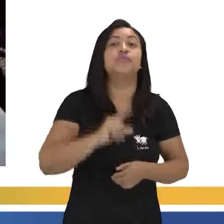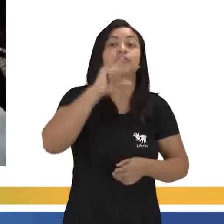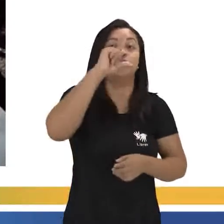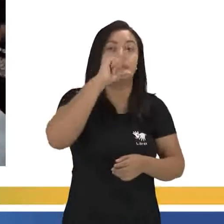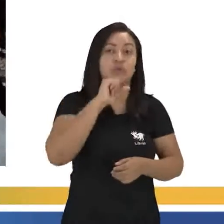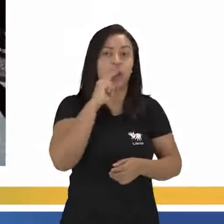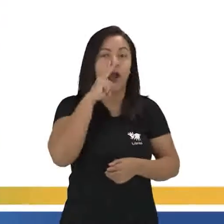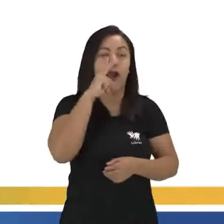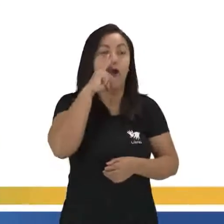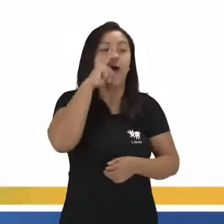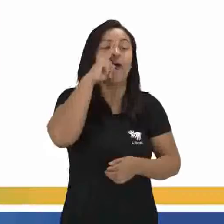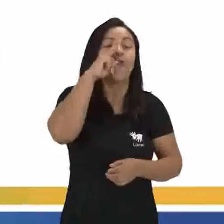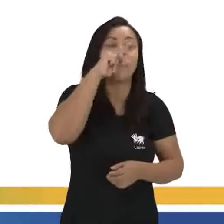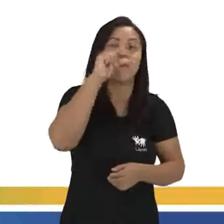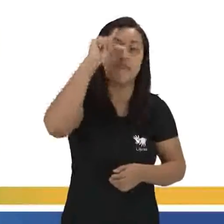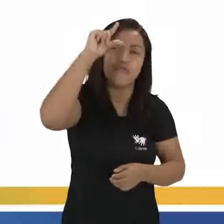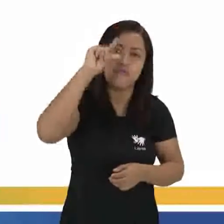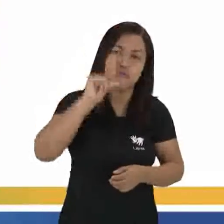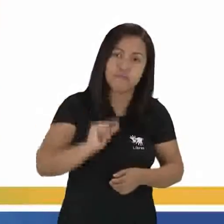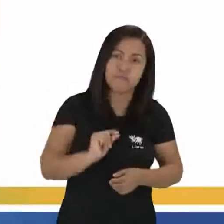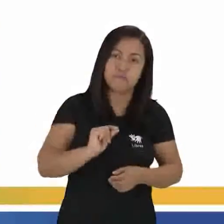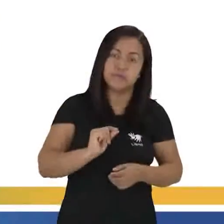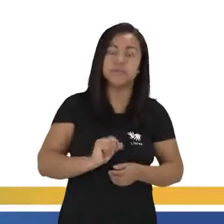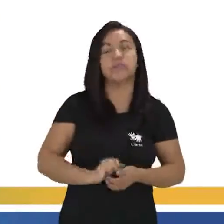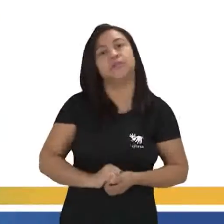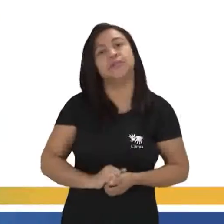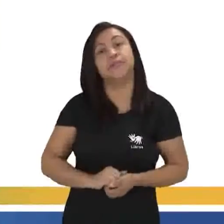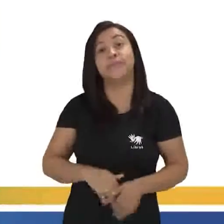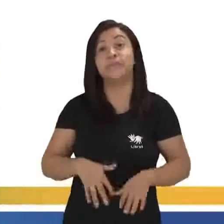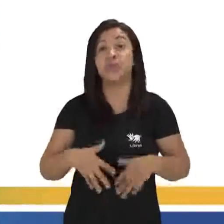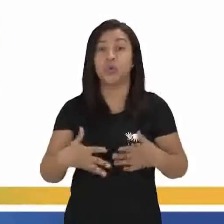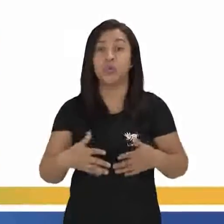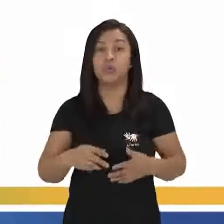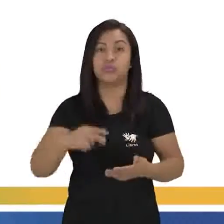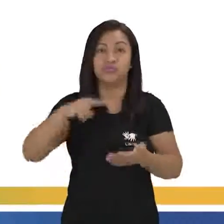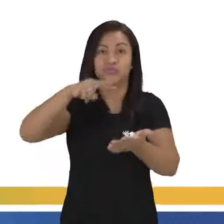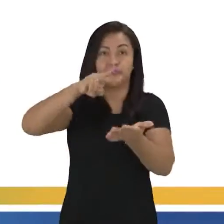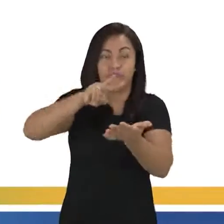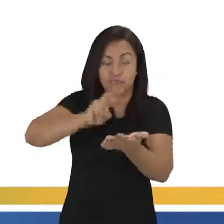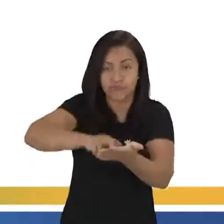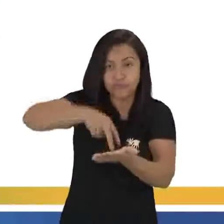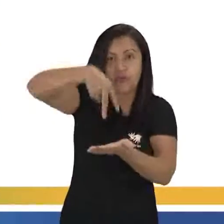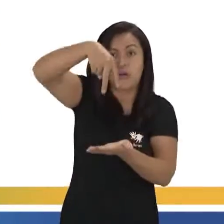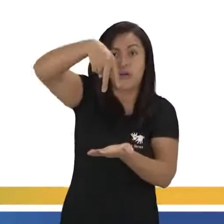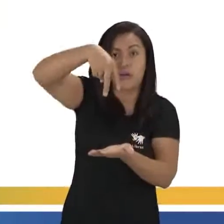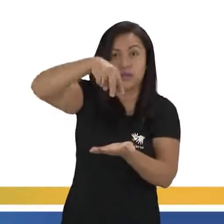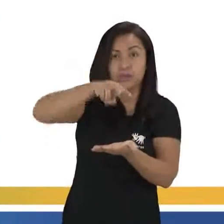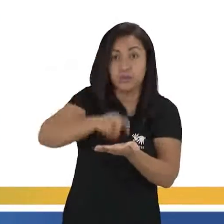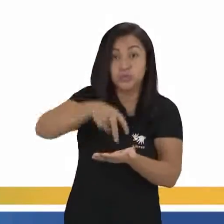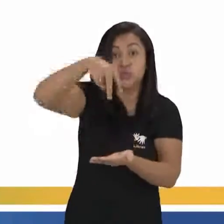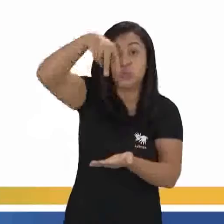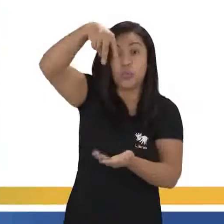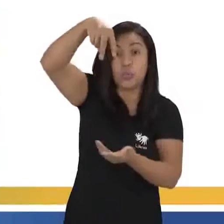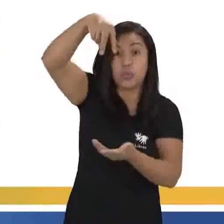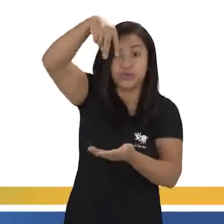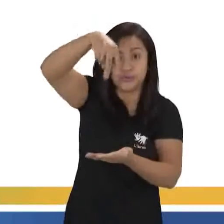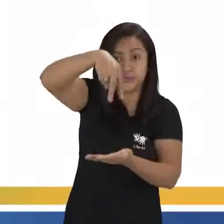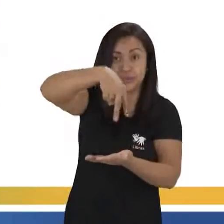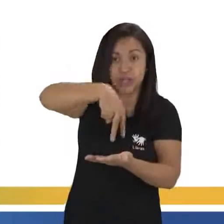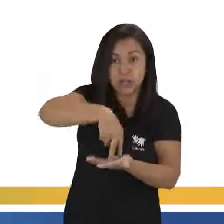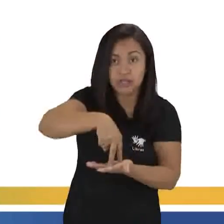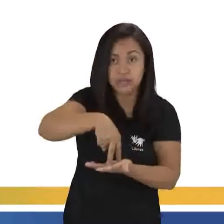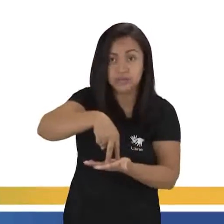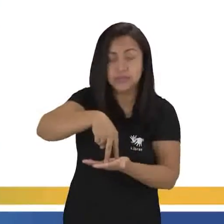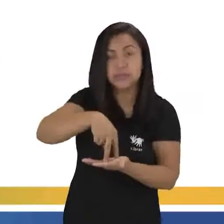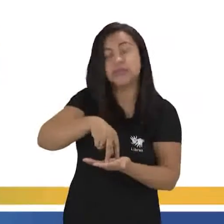força resultante dessa pancada. E quando a gente vai saltar, por exemplo, quando a gente desce depois do salto,